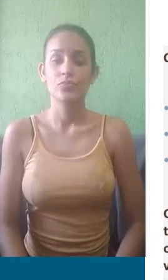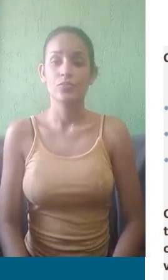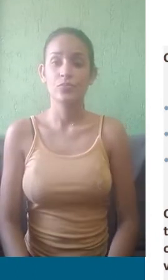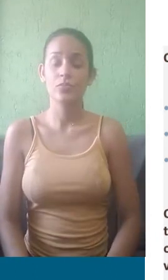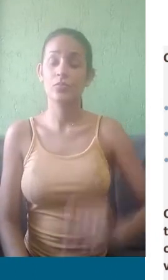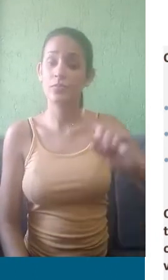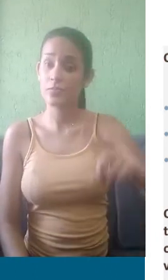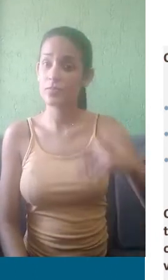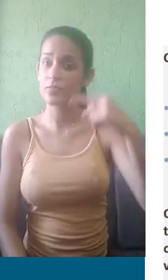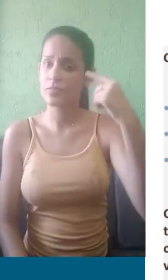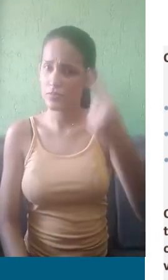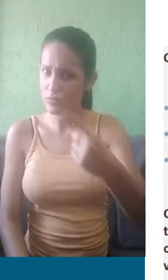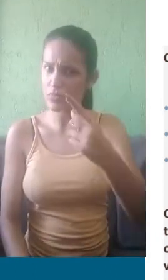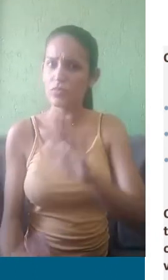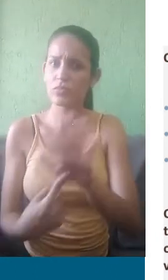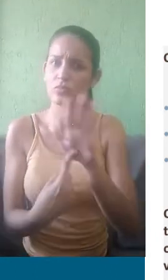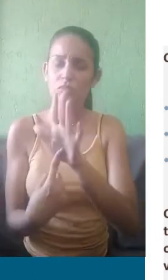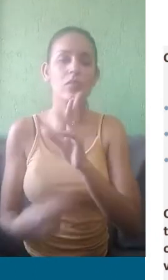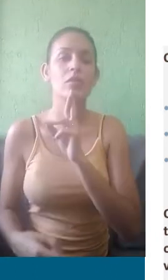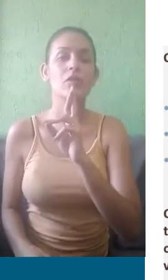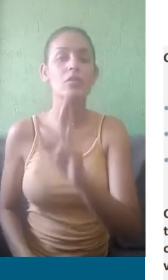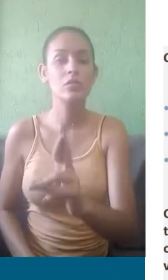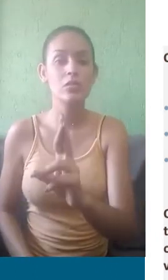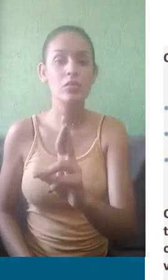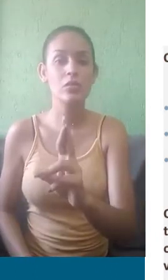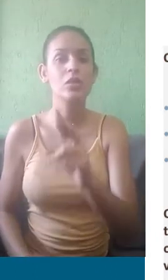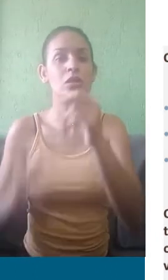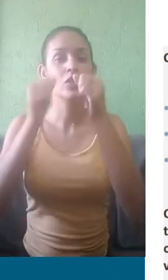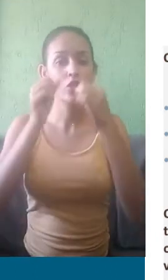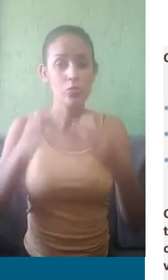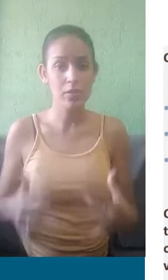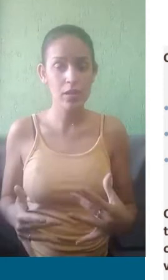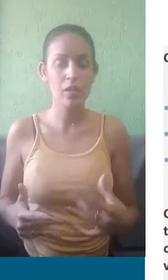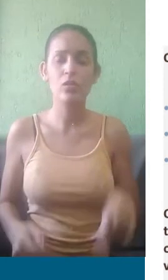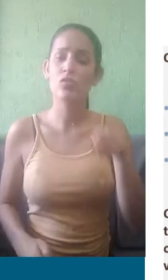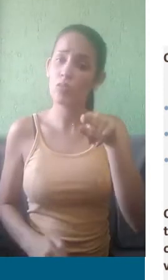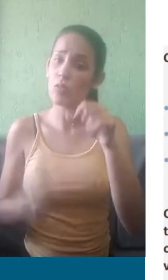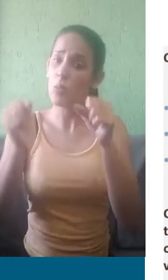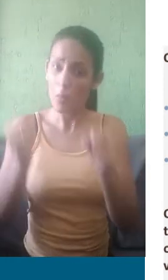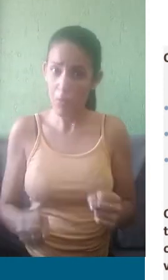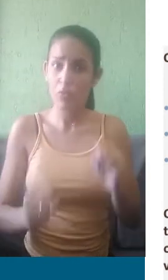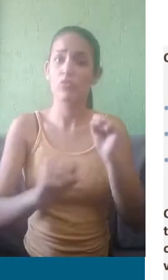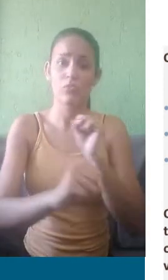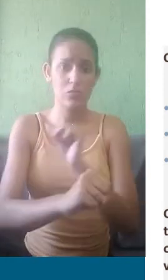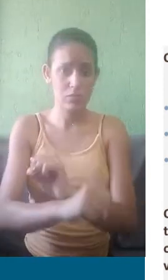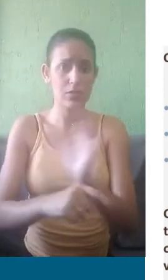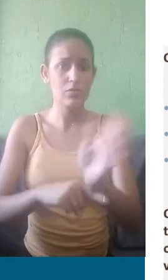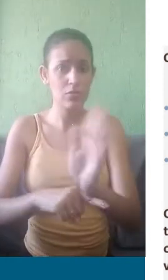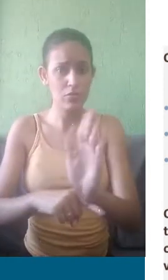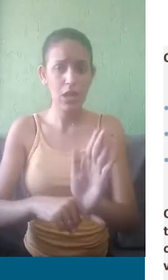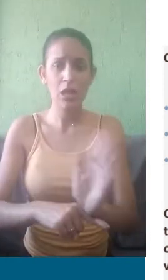questão, você continuará observando o slide da questão, com seus textos enunciados e alternativos. Quando